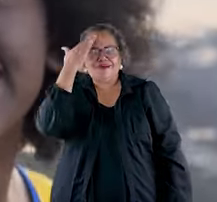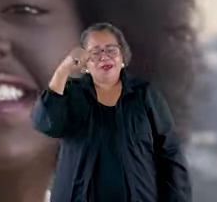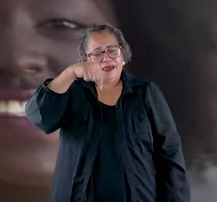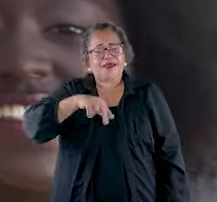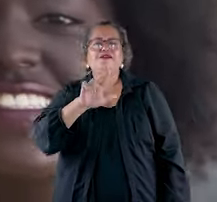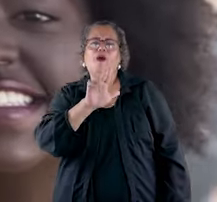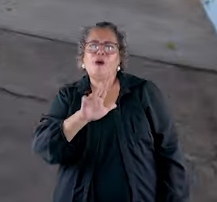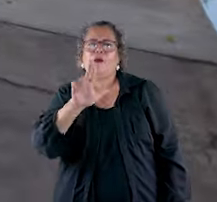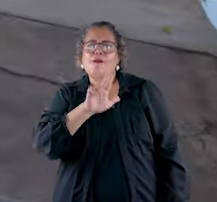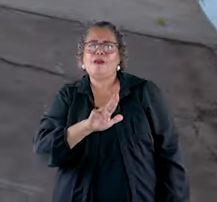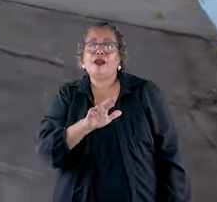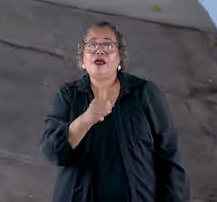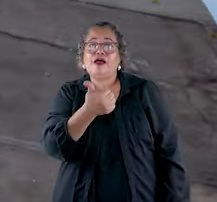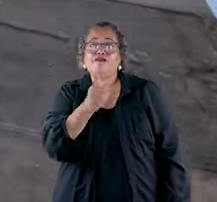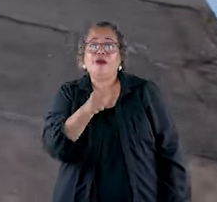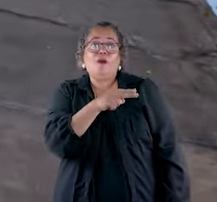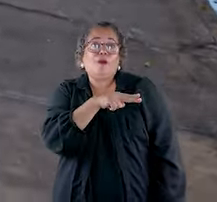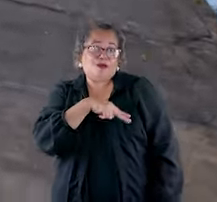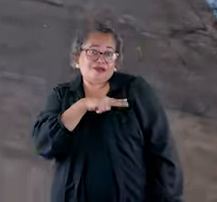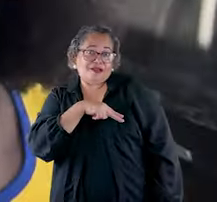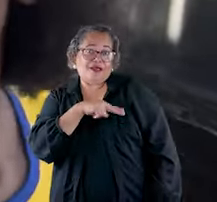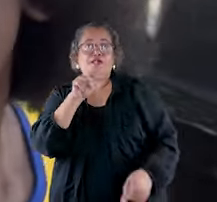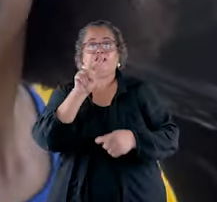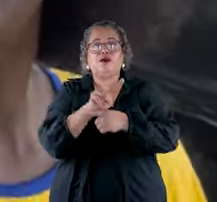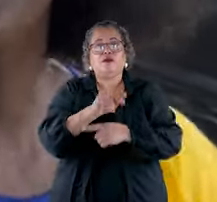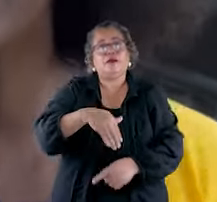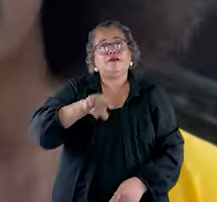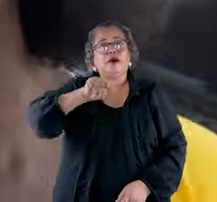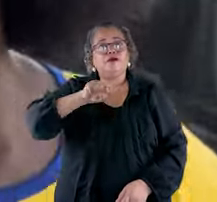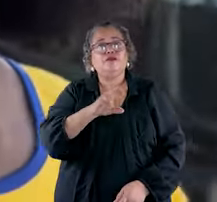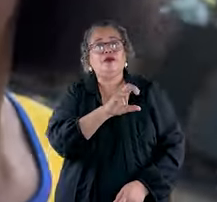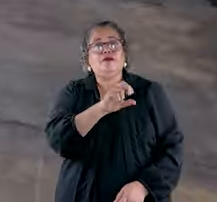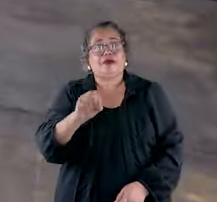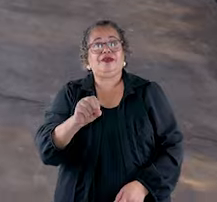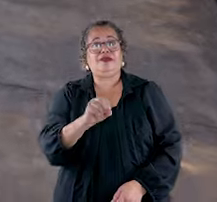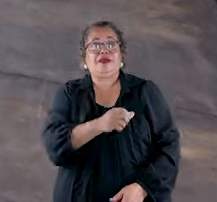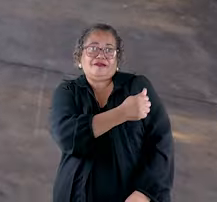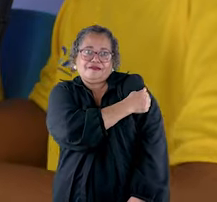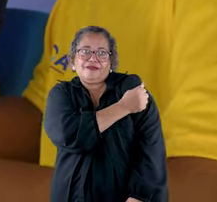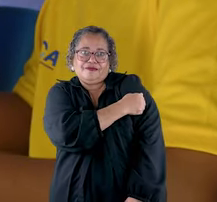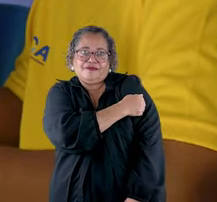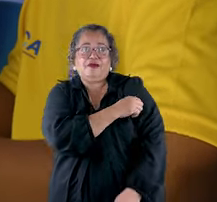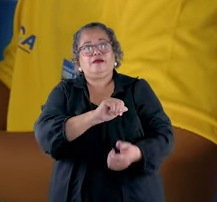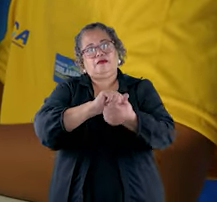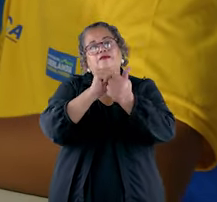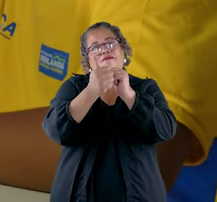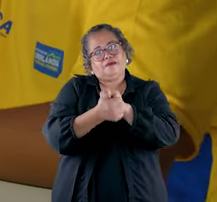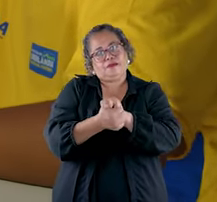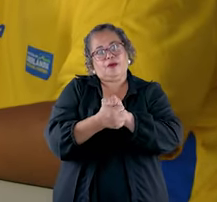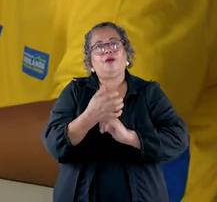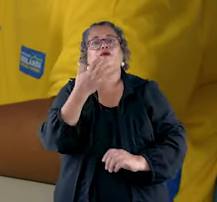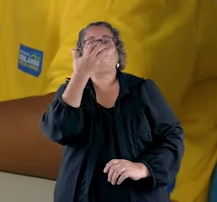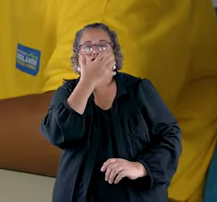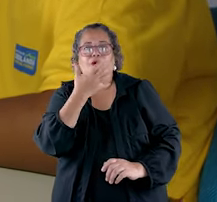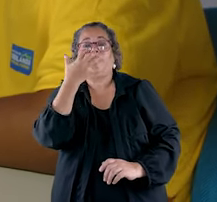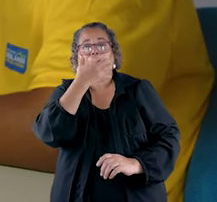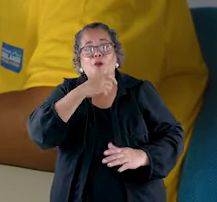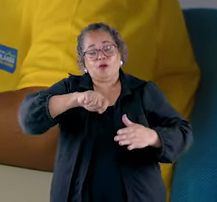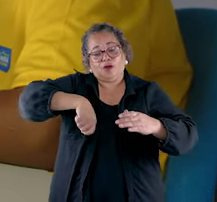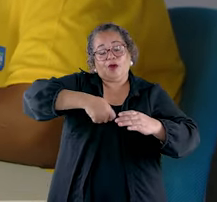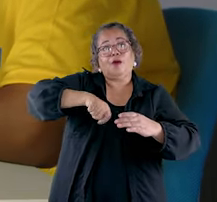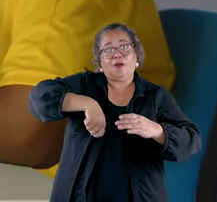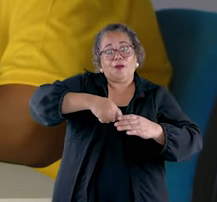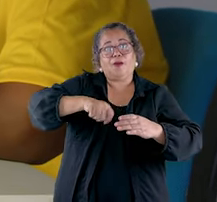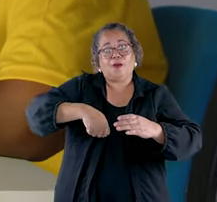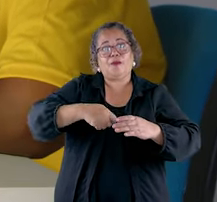você sabia que aqui em Uberlândia tem 11 unidades do naica que cuidam de mais de 1500 crianças e adolescentes tem esporte música